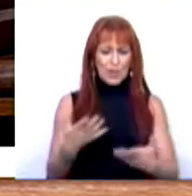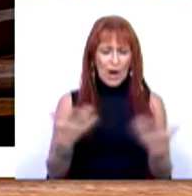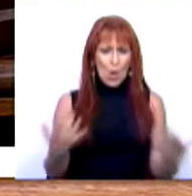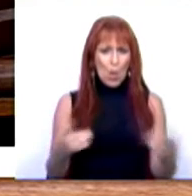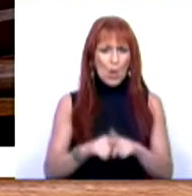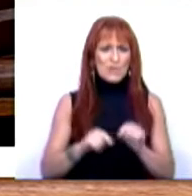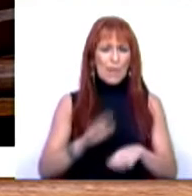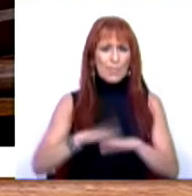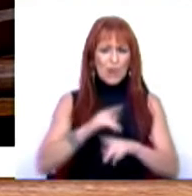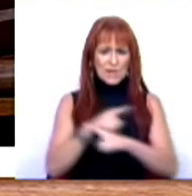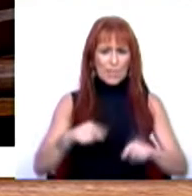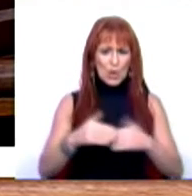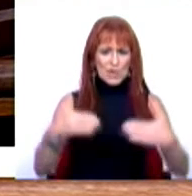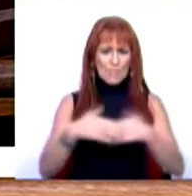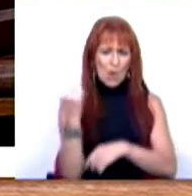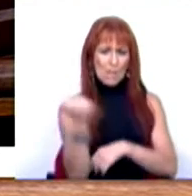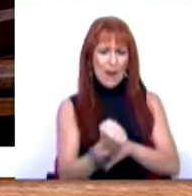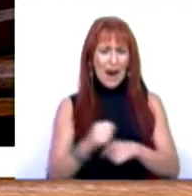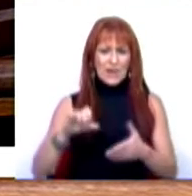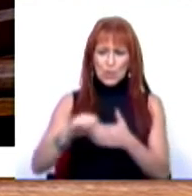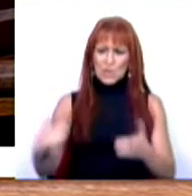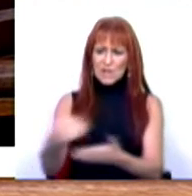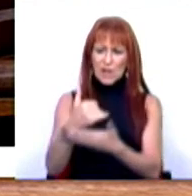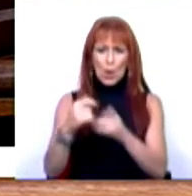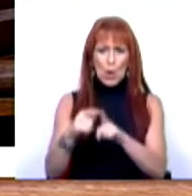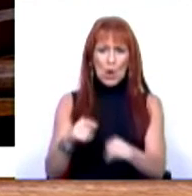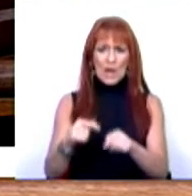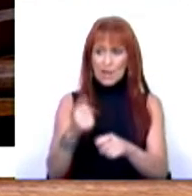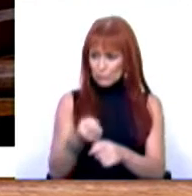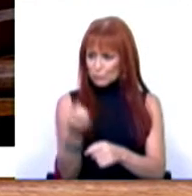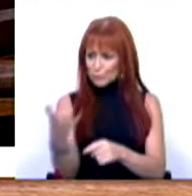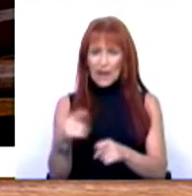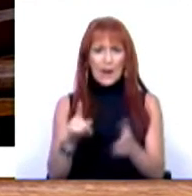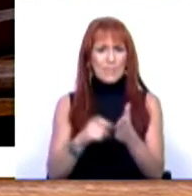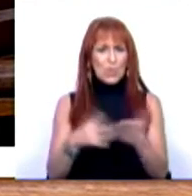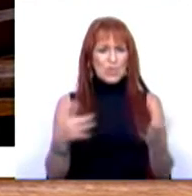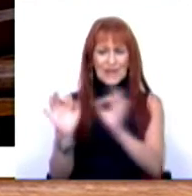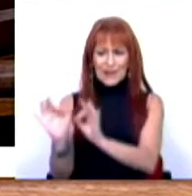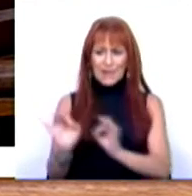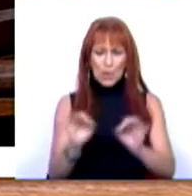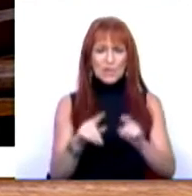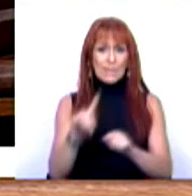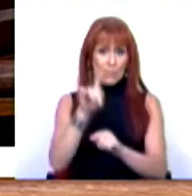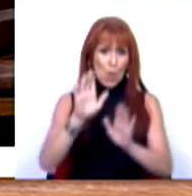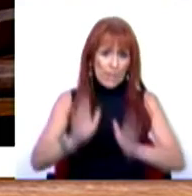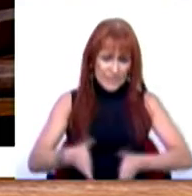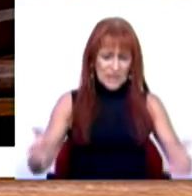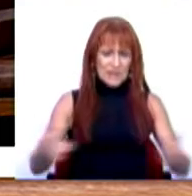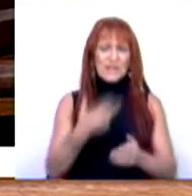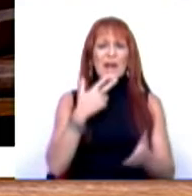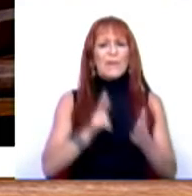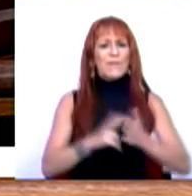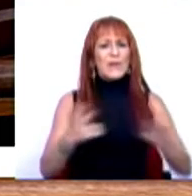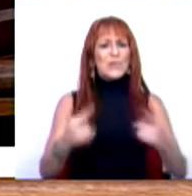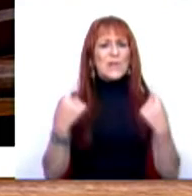face à proibição de abate nos centros de recolha e face à sobrepopulação, é necessário o rápido tratamento destas questões. E, na